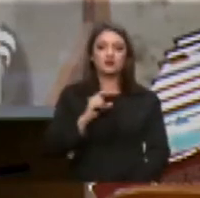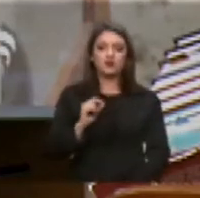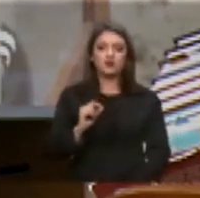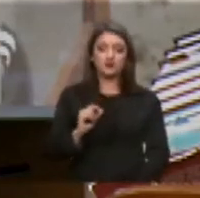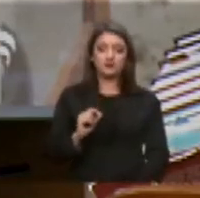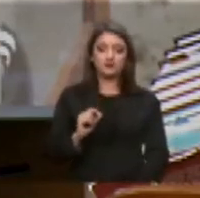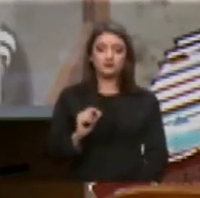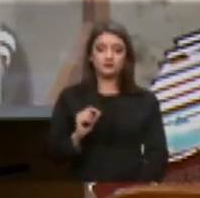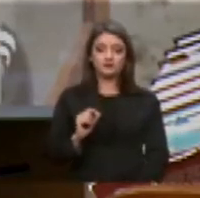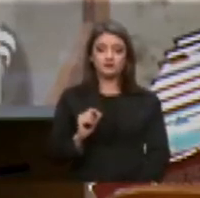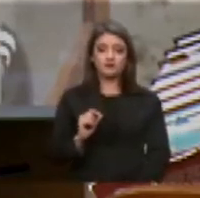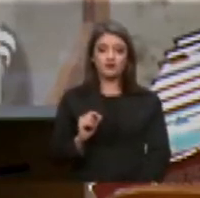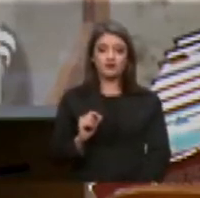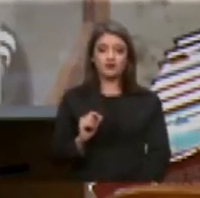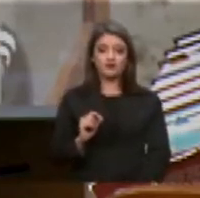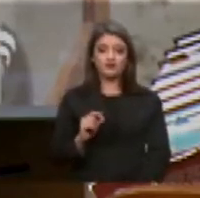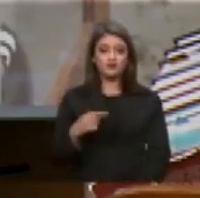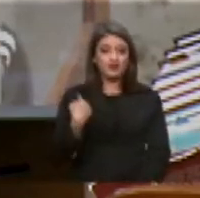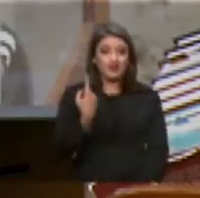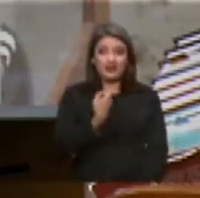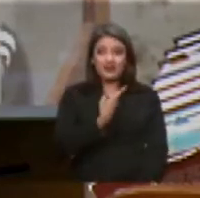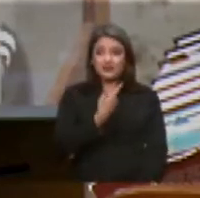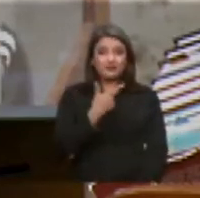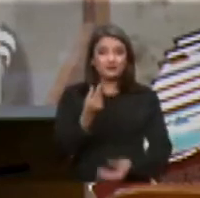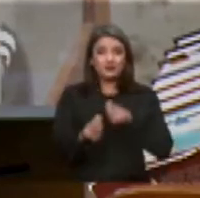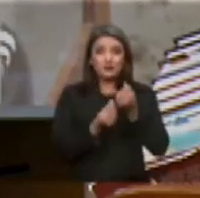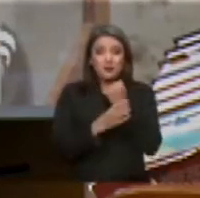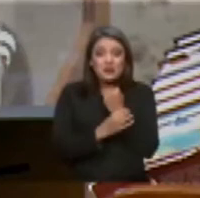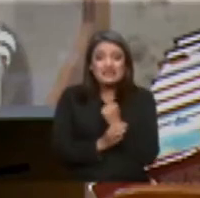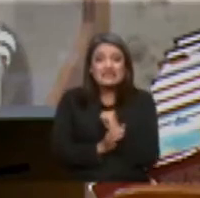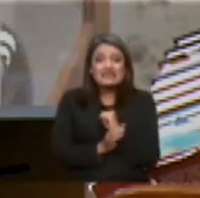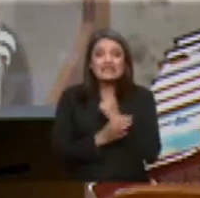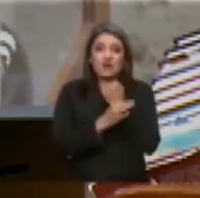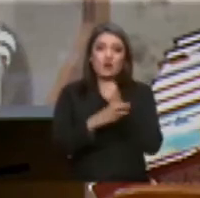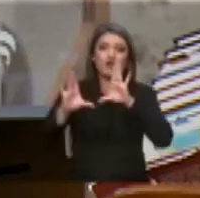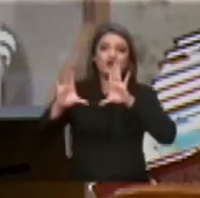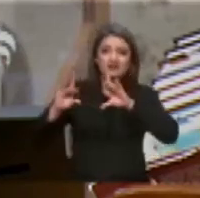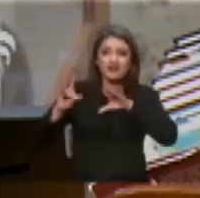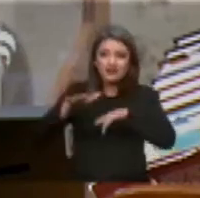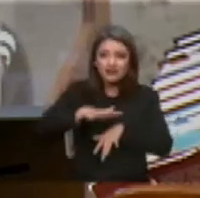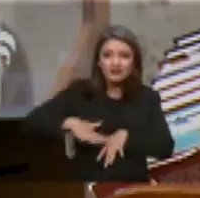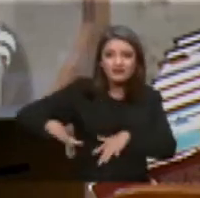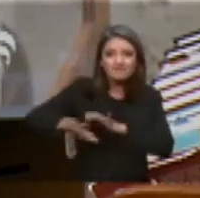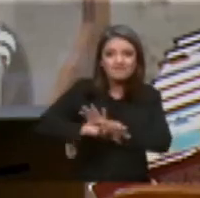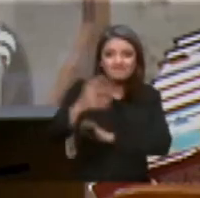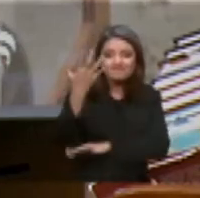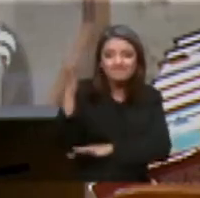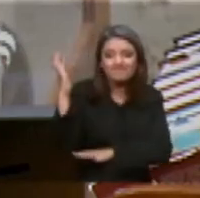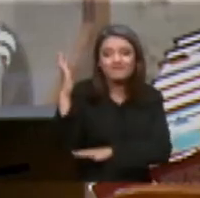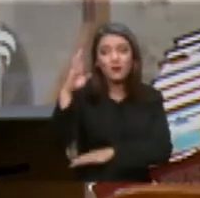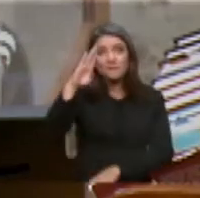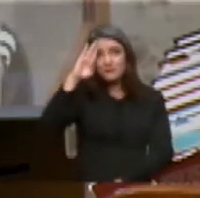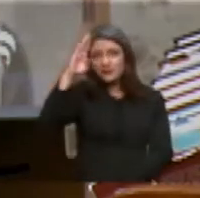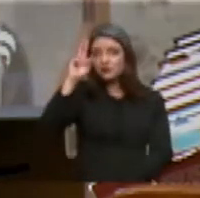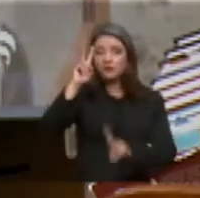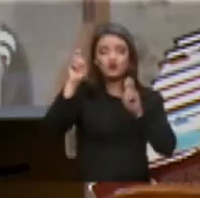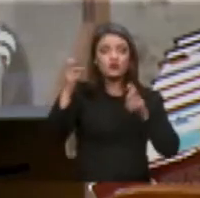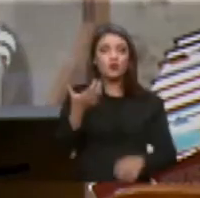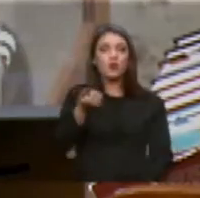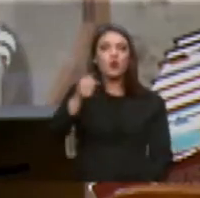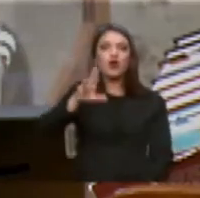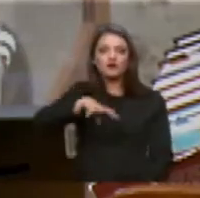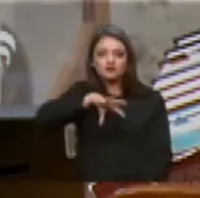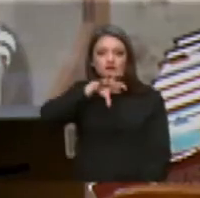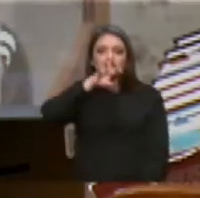diante da nossa incapacidade de obter segurança científica nesses aspectos, especialmente do ar que respiramos, que nos é tão